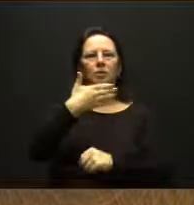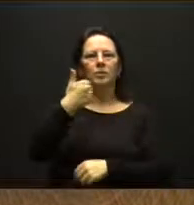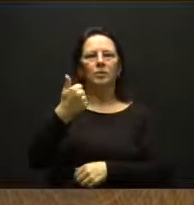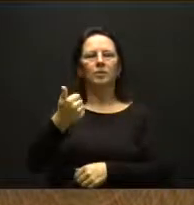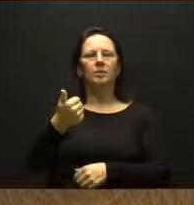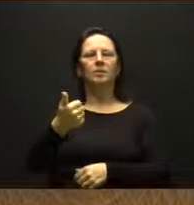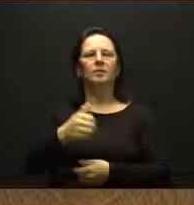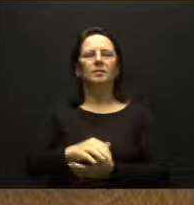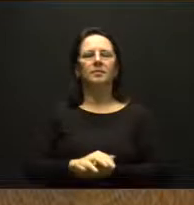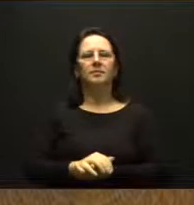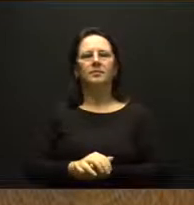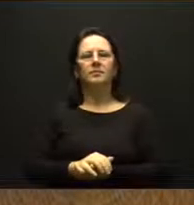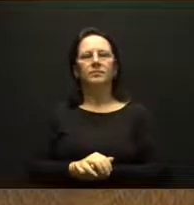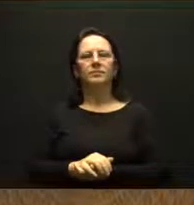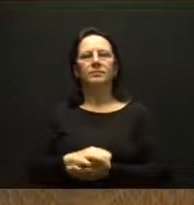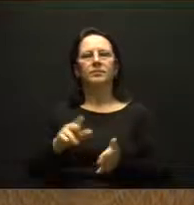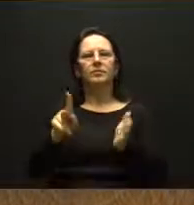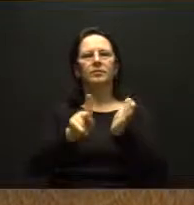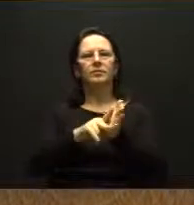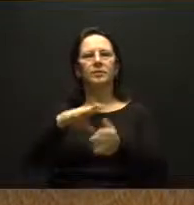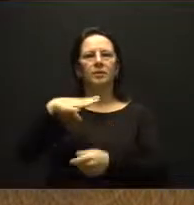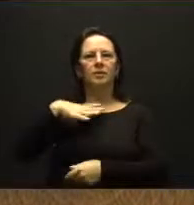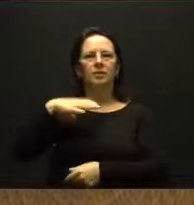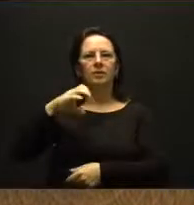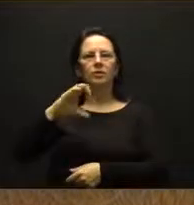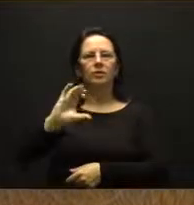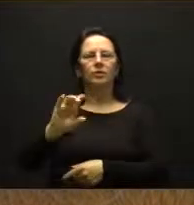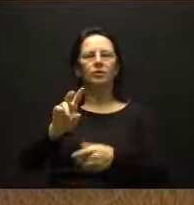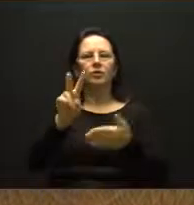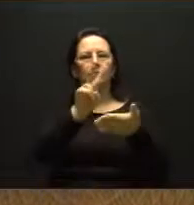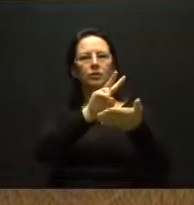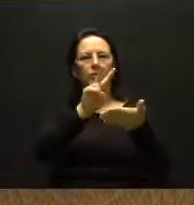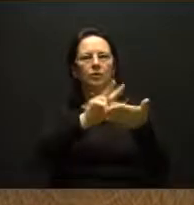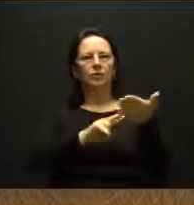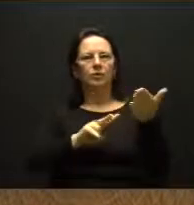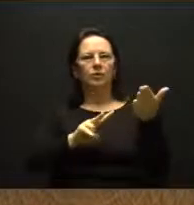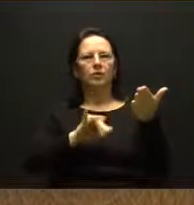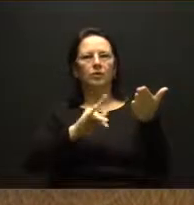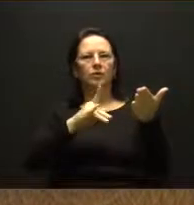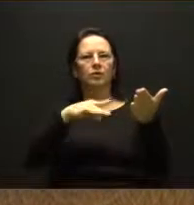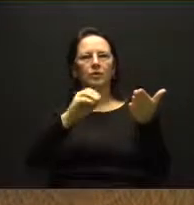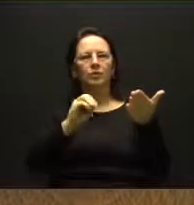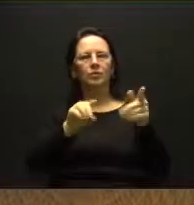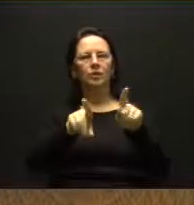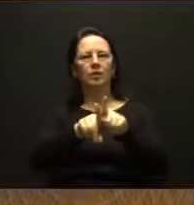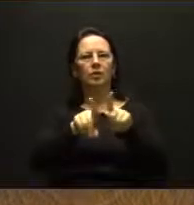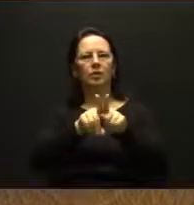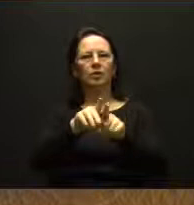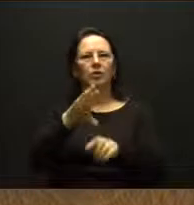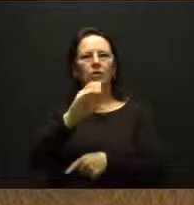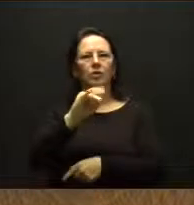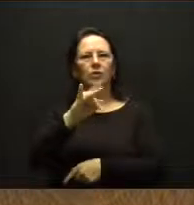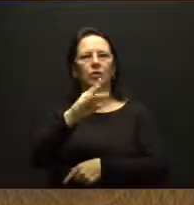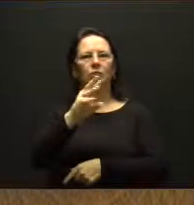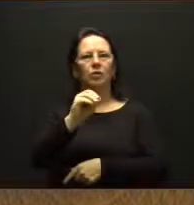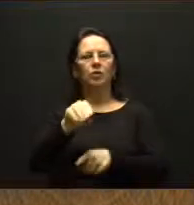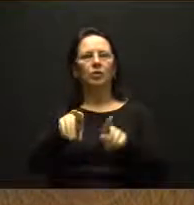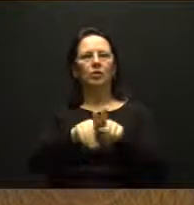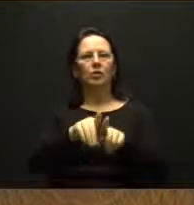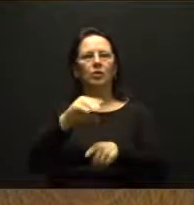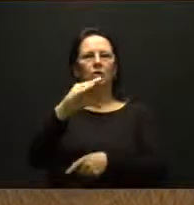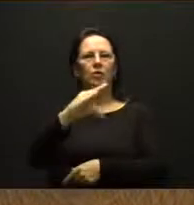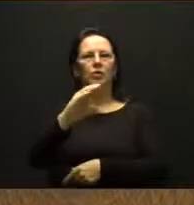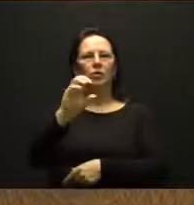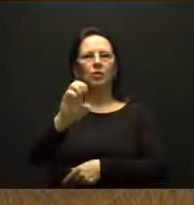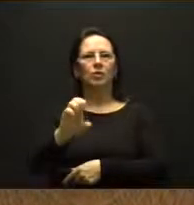município faz se necessário também que avaliemos o impacto das atividades do consórcio cesare do município